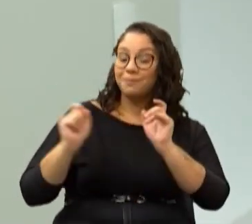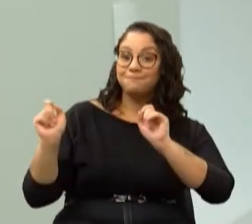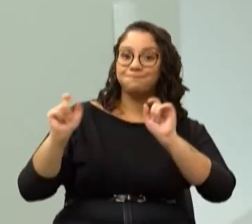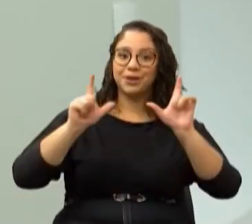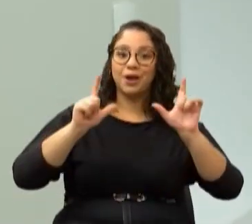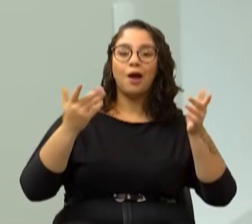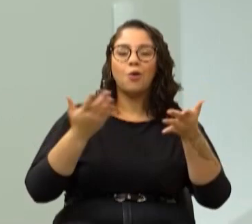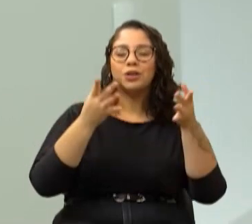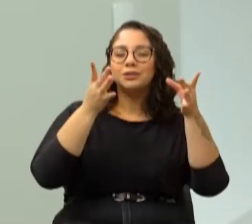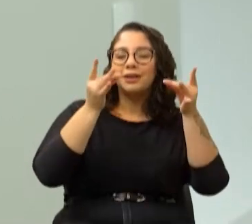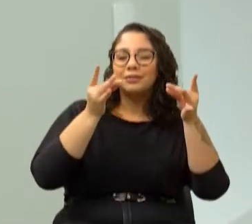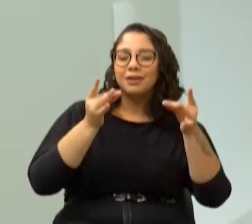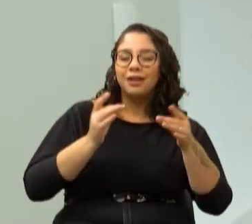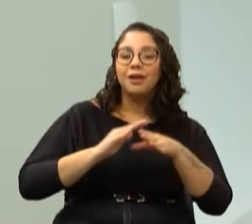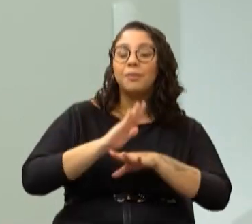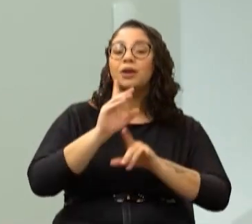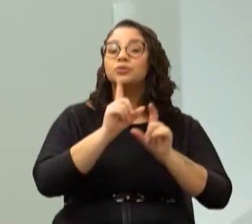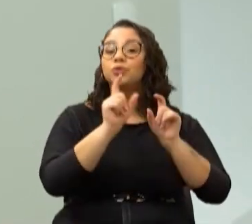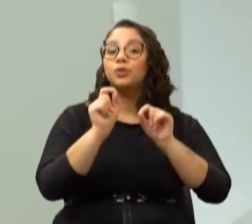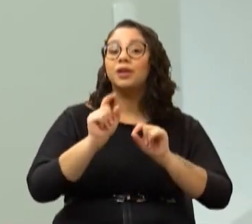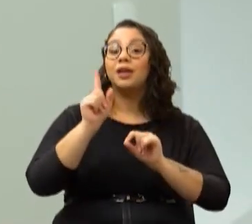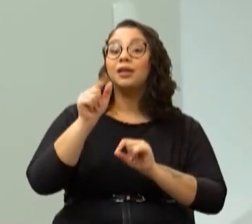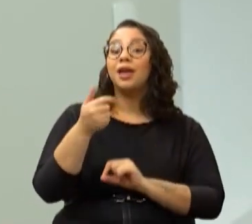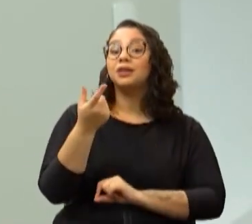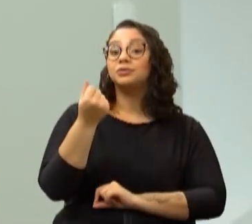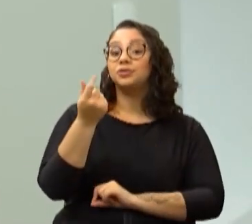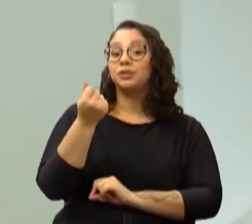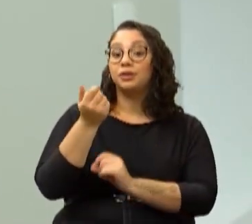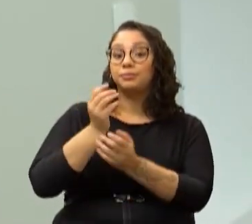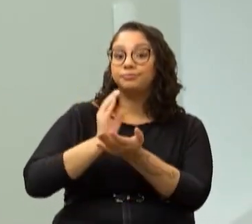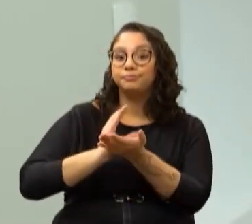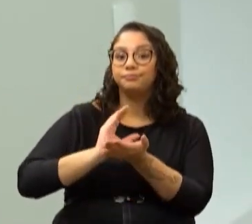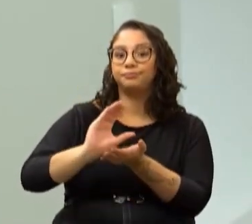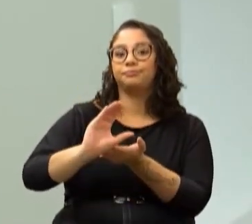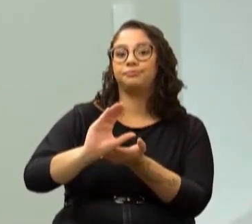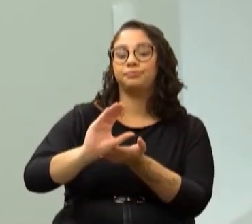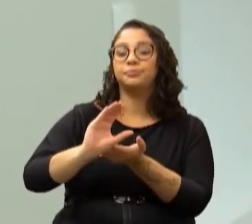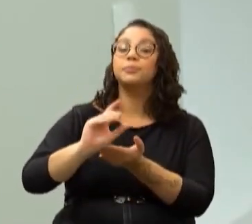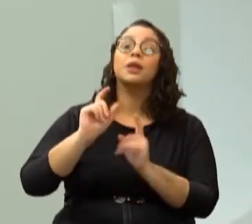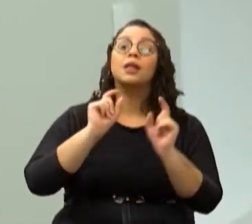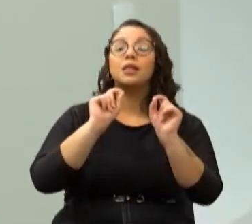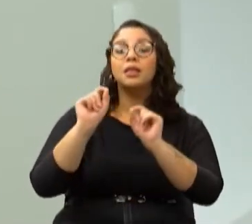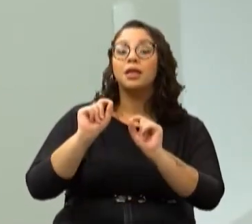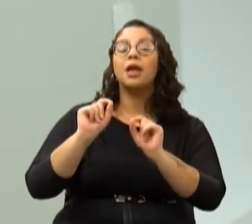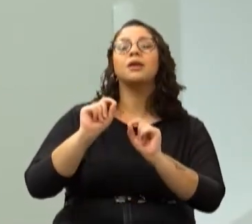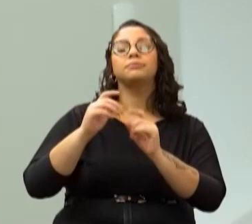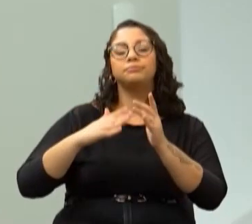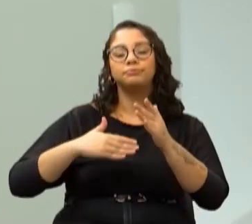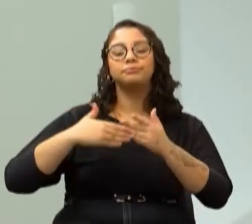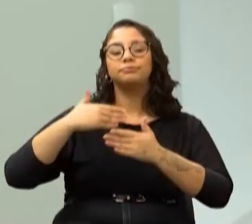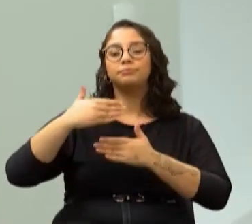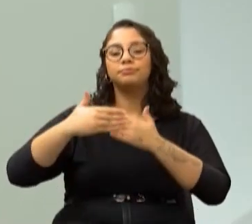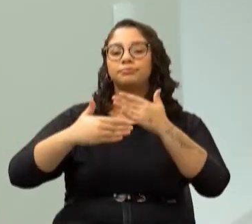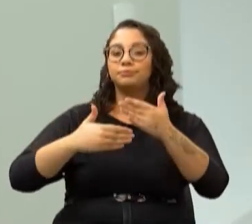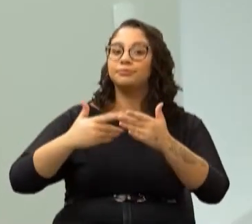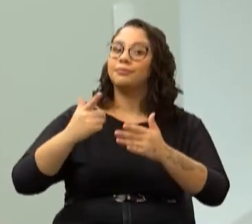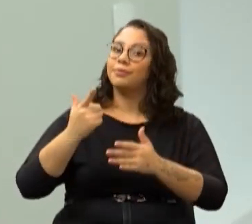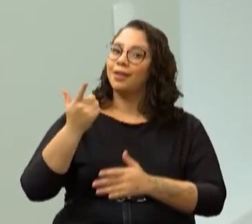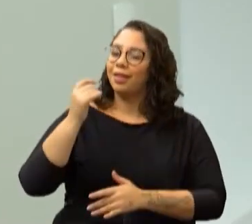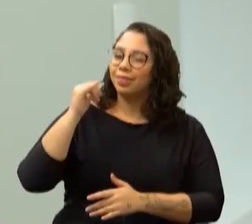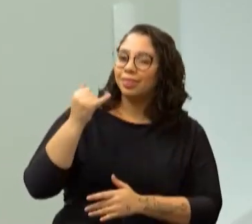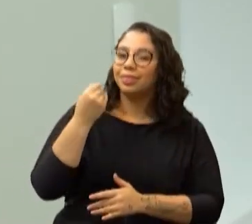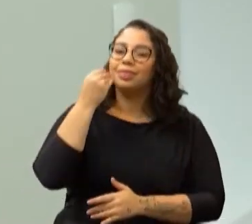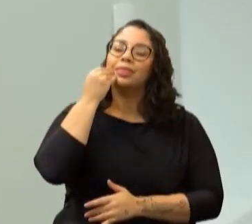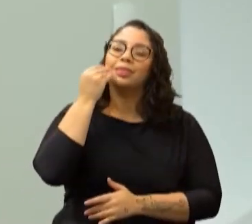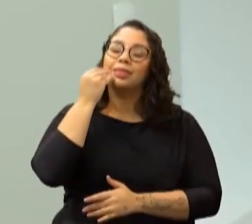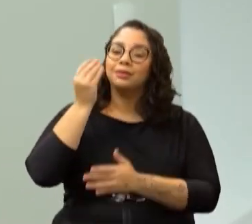vai esmiuçar um pouco mais sobre aplicação financeira. Quem quiser aí aos poucos se aventurar aí no